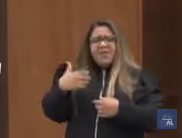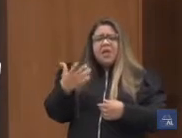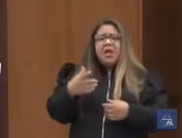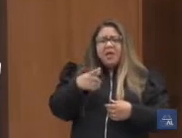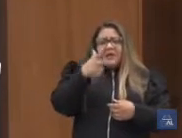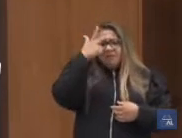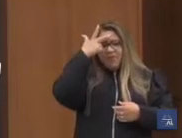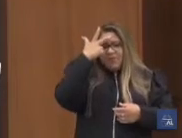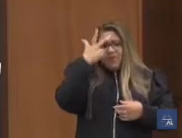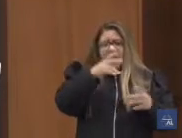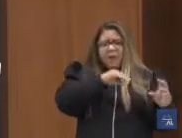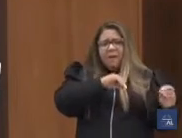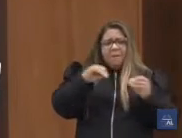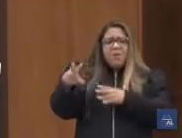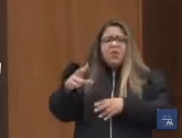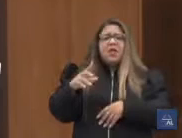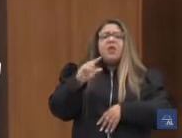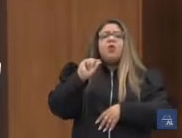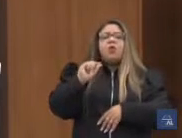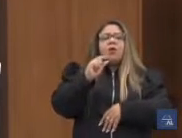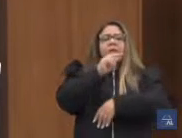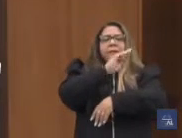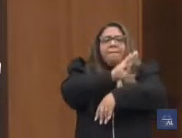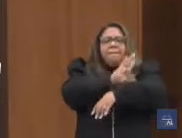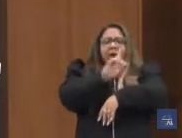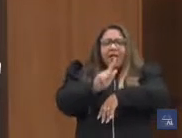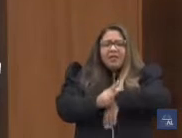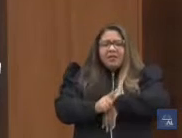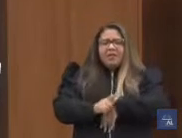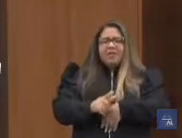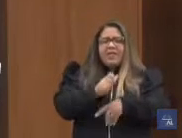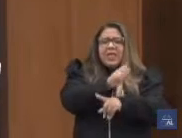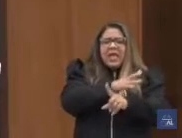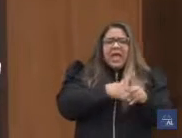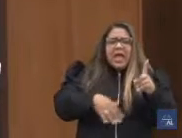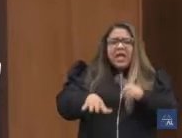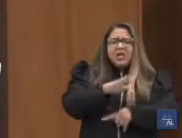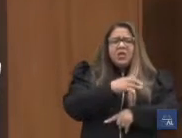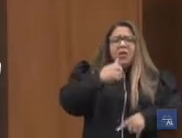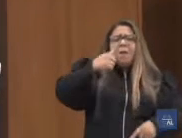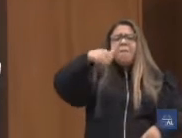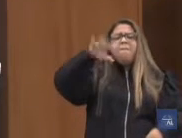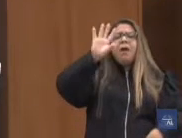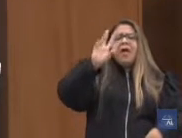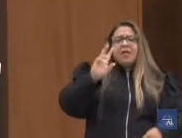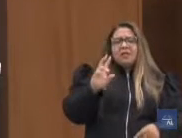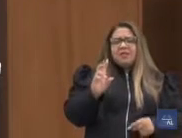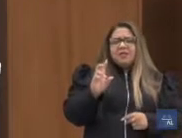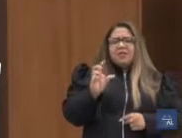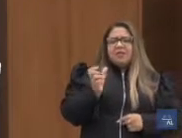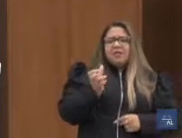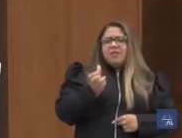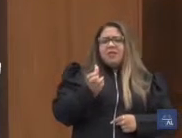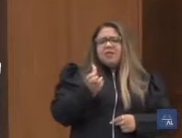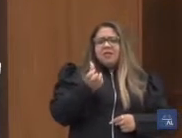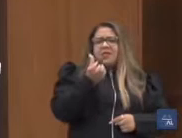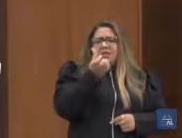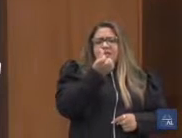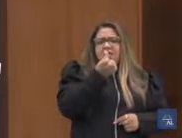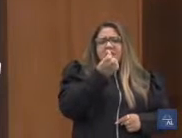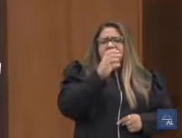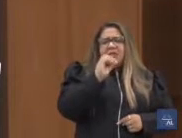deslocado ali pra Barra do Garça né ali aquela região contempla mais congrega mais de 600.000